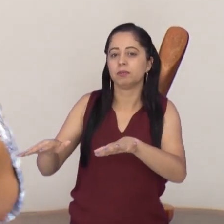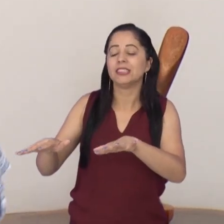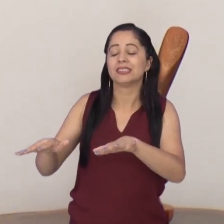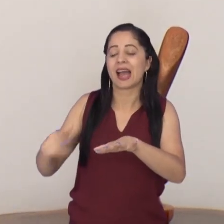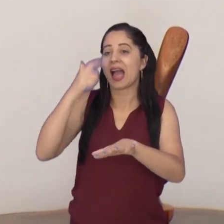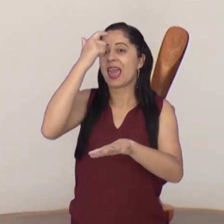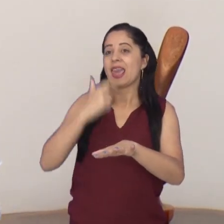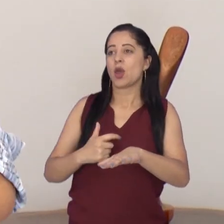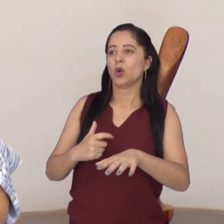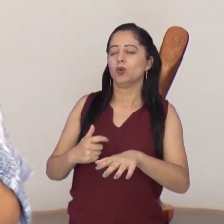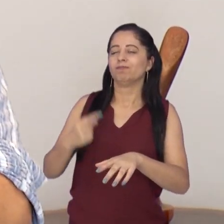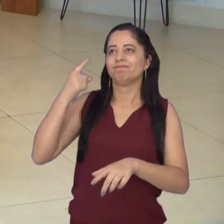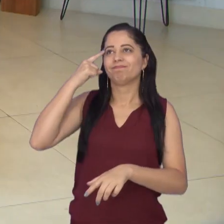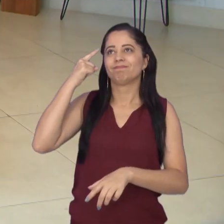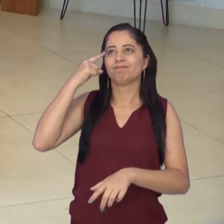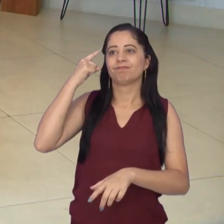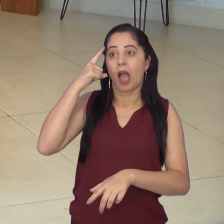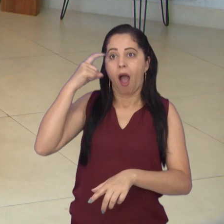me reinventar.